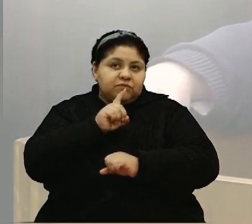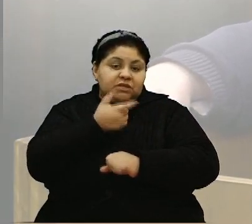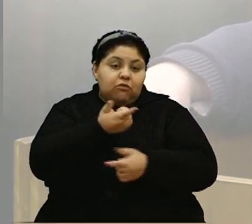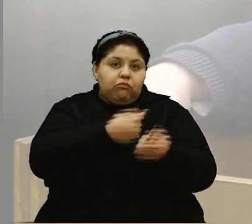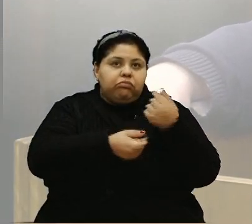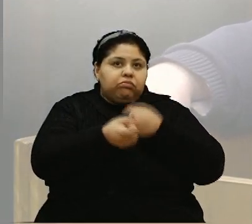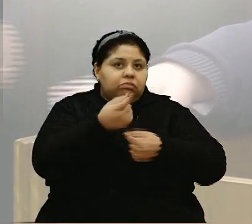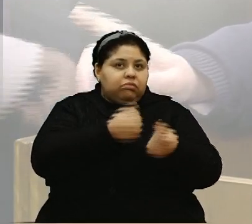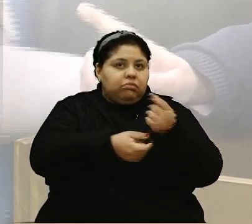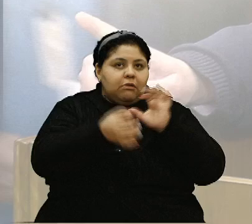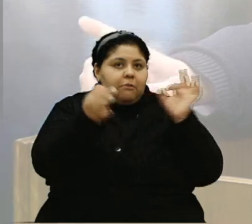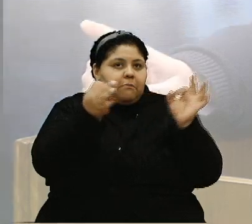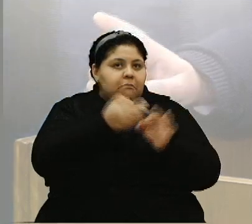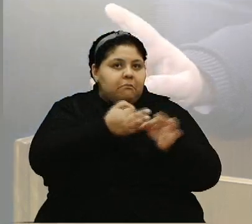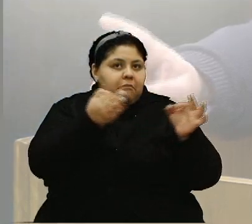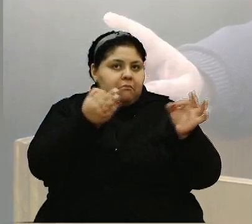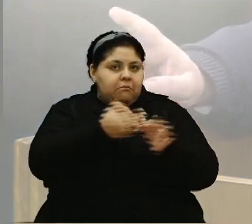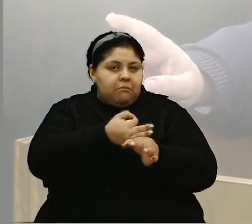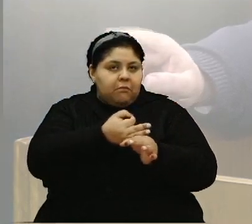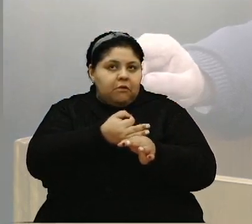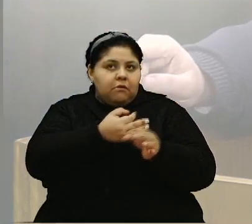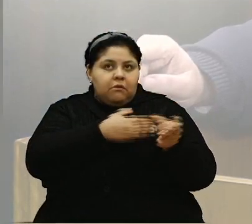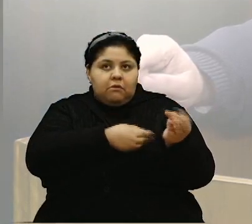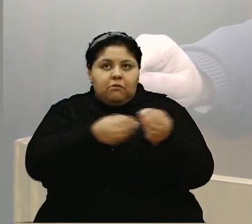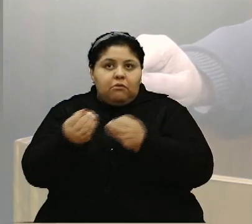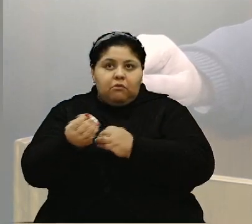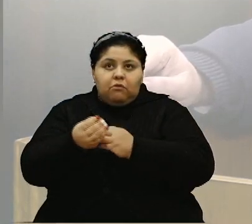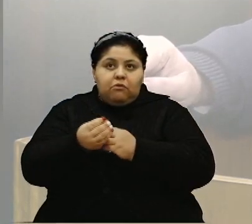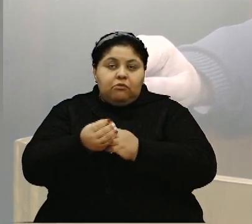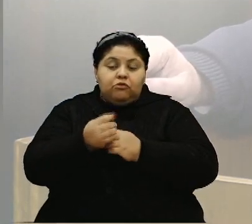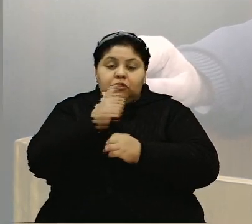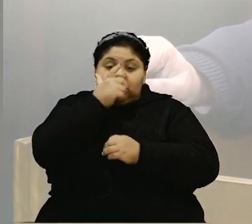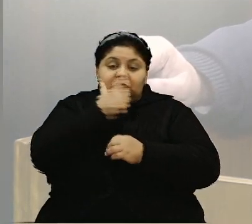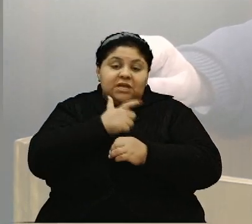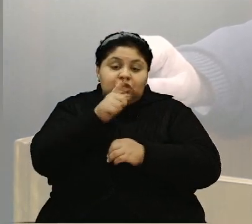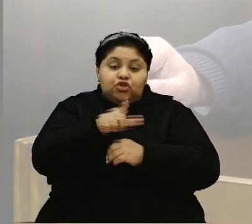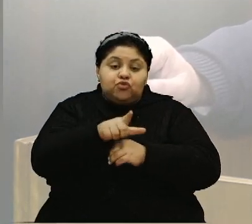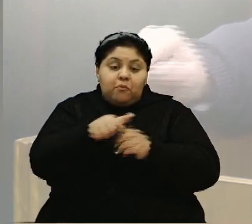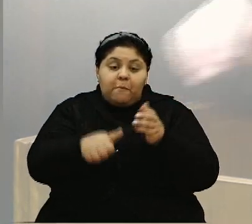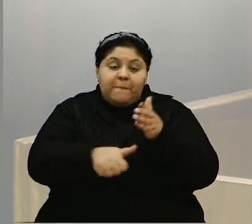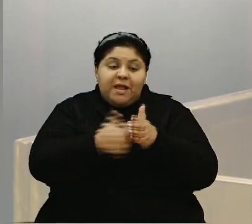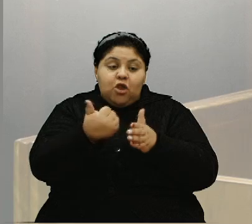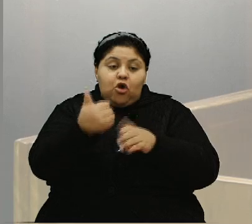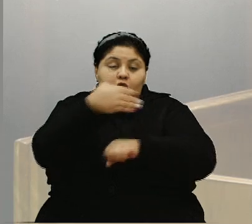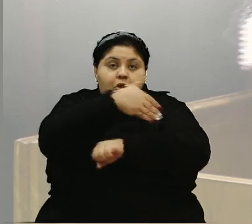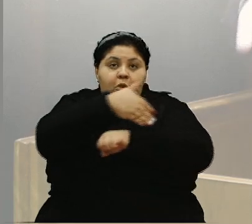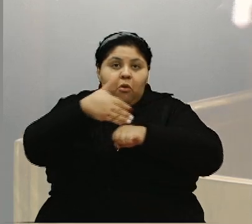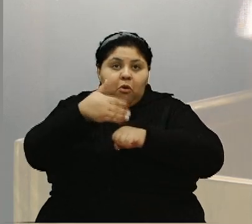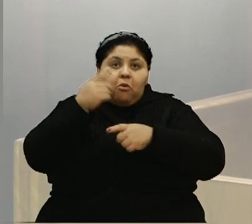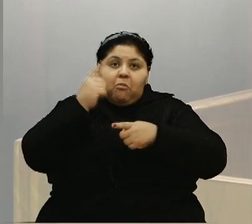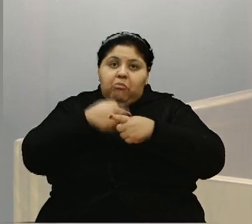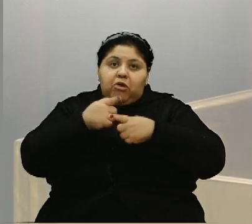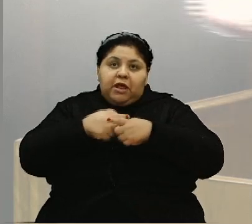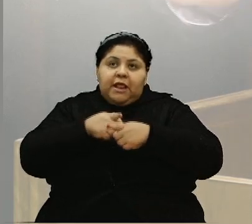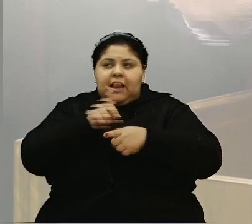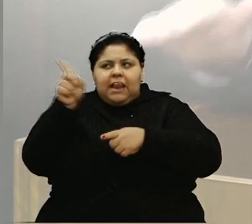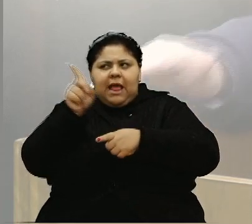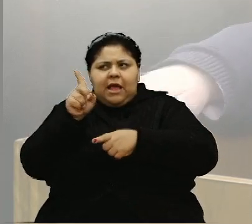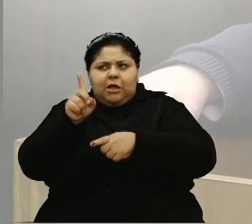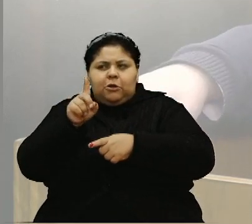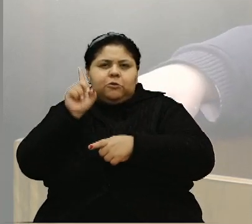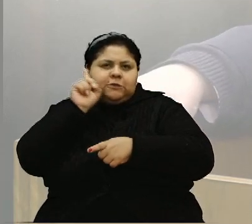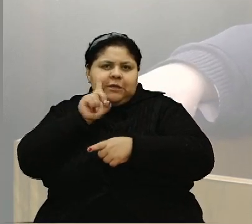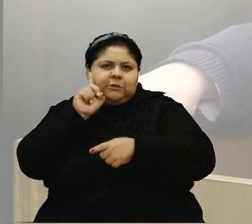economia fantástica. Embora muitos prefiram a estrada, porque as estradas nos Estados Unidos são amplas, largas e